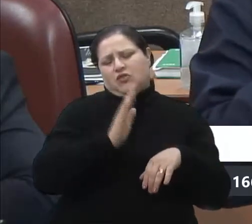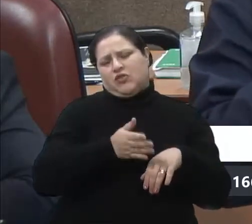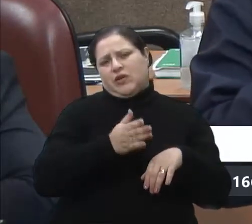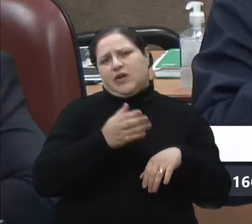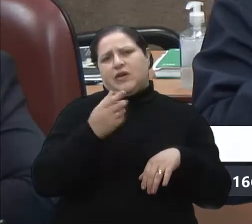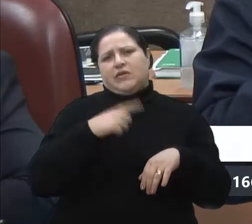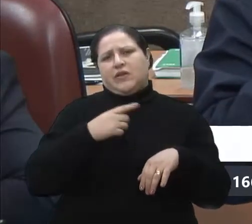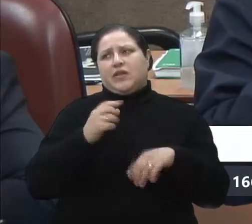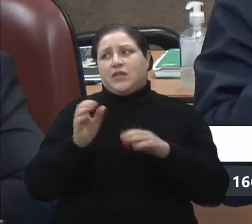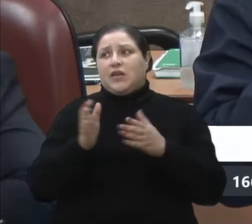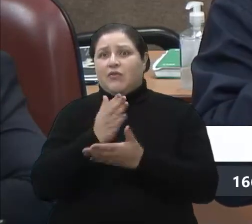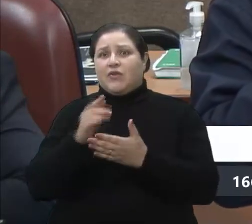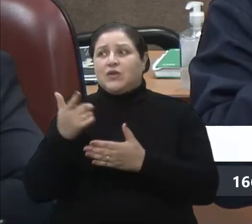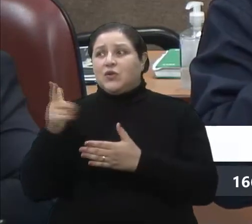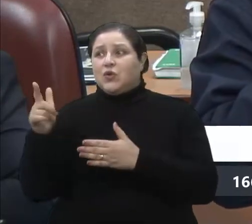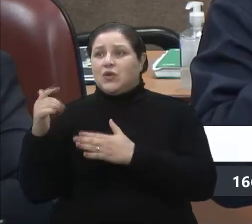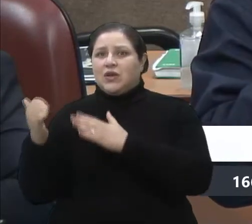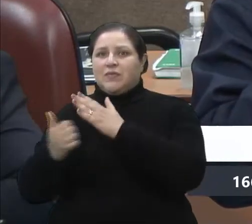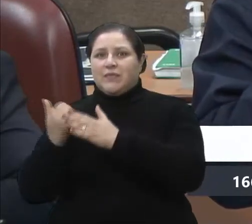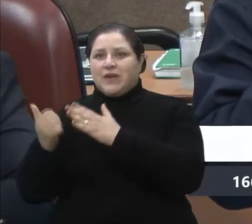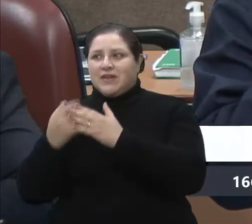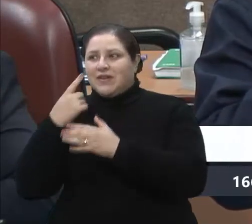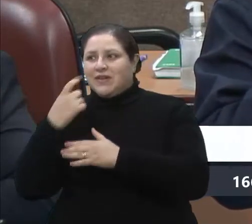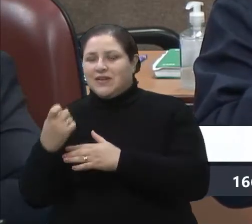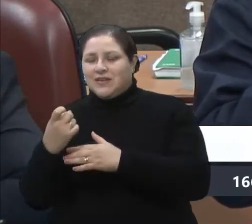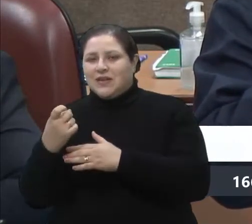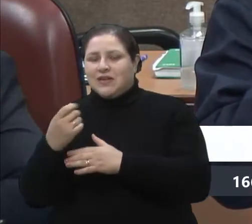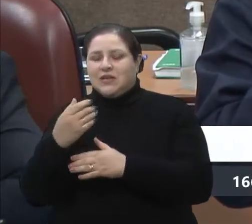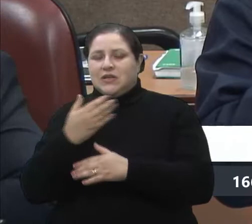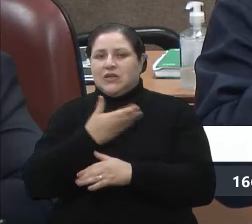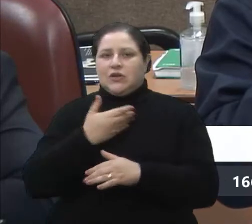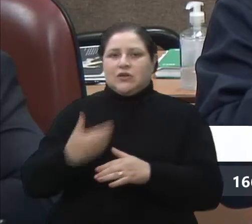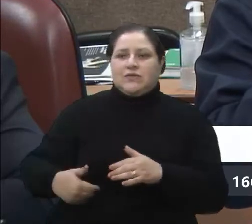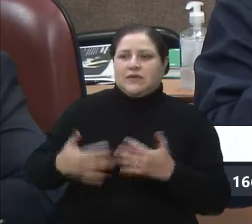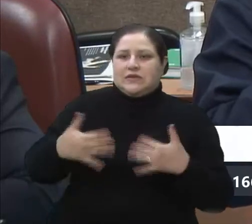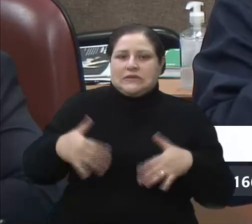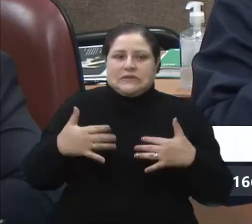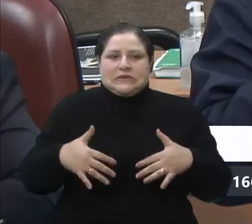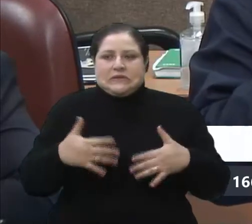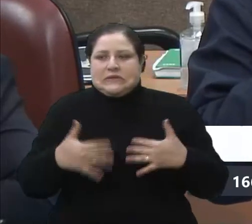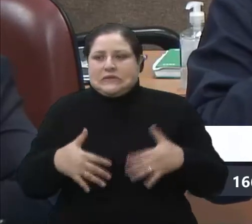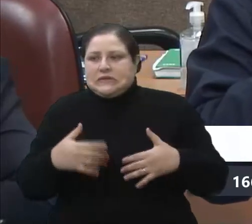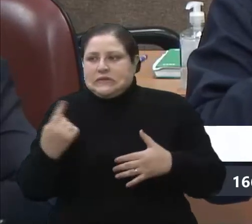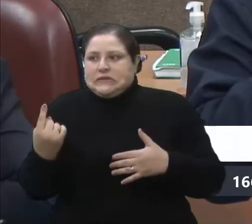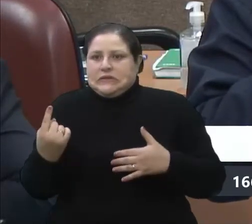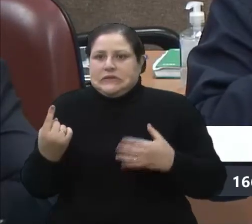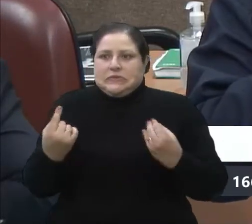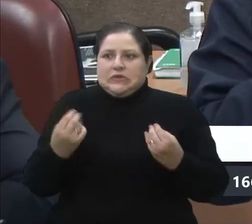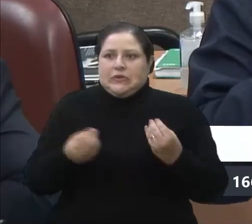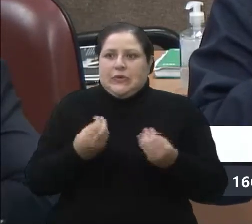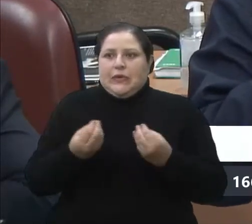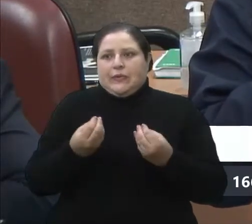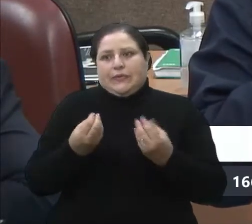deixou também o governo de Saia Justa e não teve outra alternativa senão